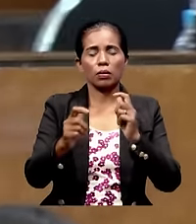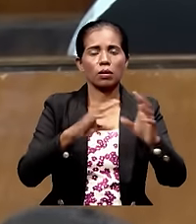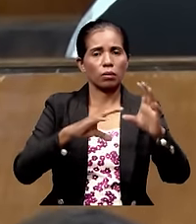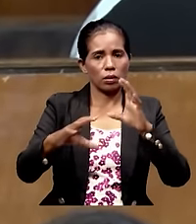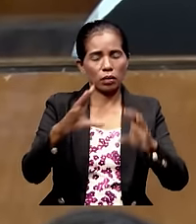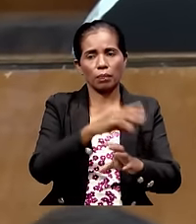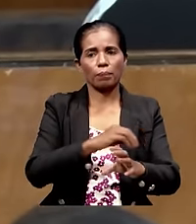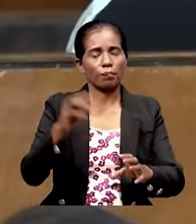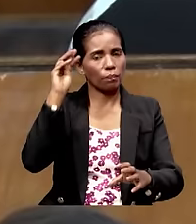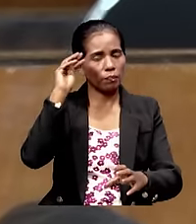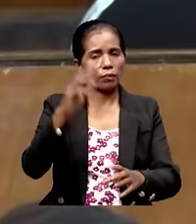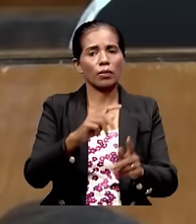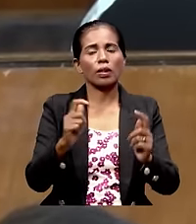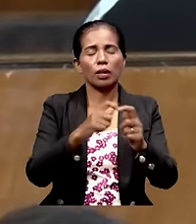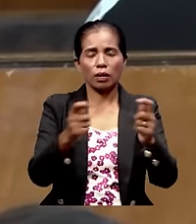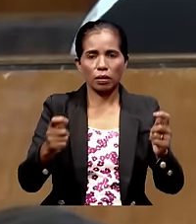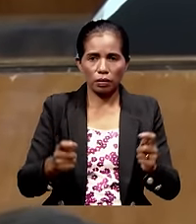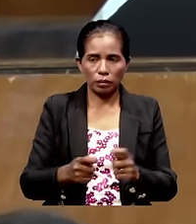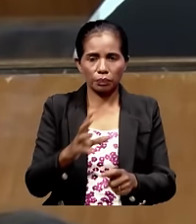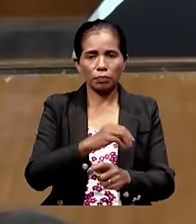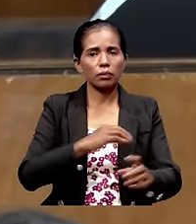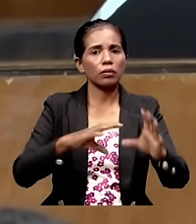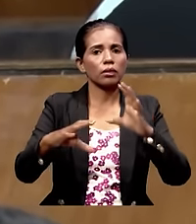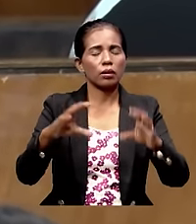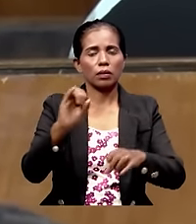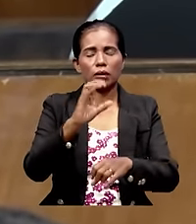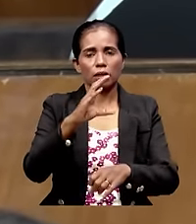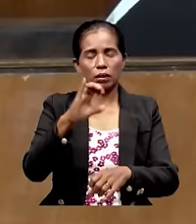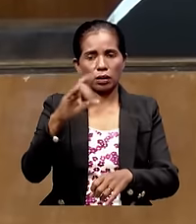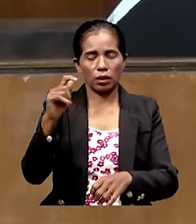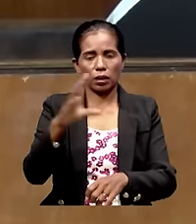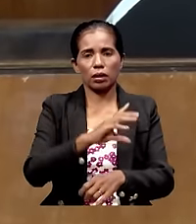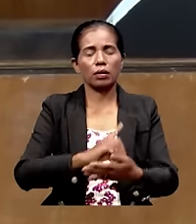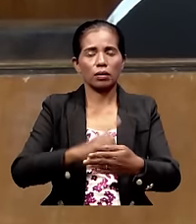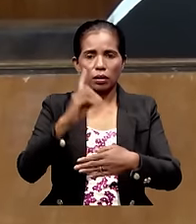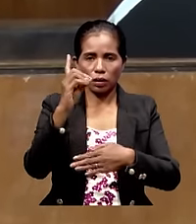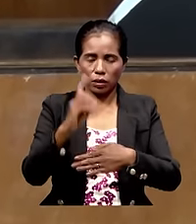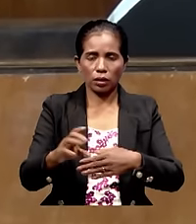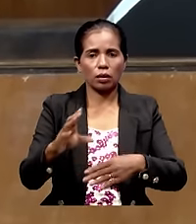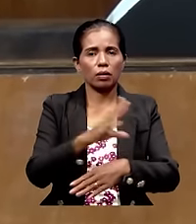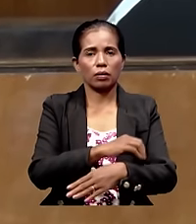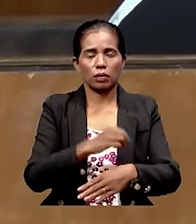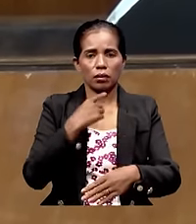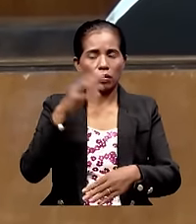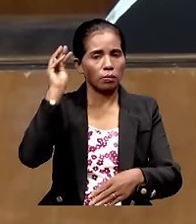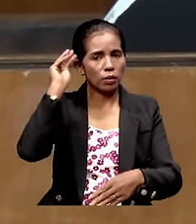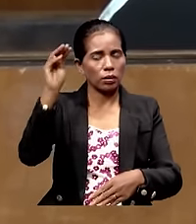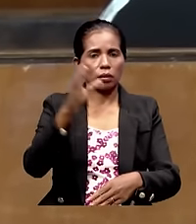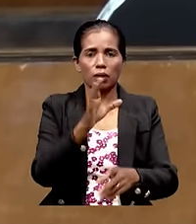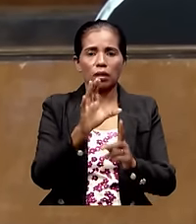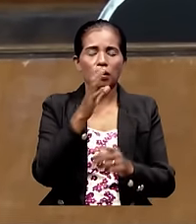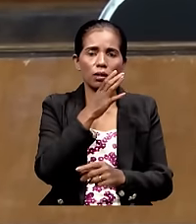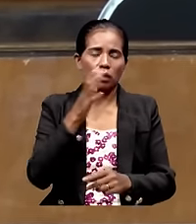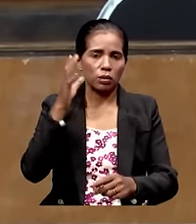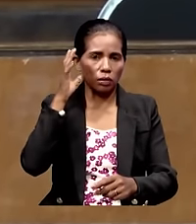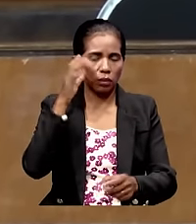Ministério Turismo no Ambiente, Ministério Comércio e Indústria, Ministério Desenvolvimento Rural no Habitação Comunitária, Ministério Agricultura,